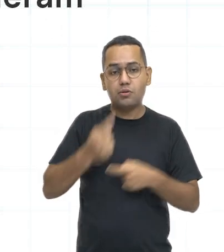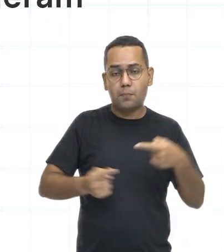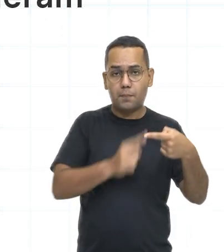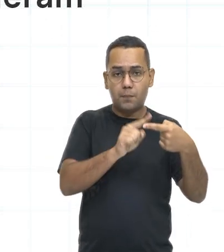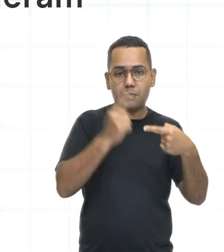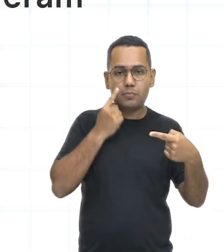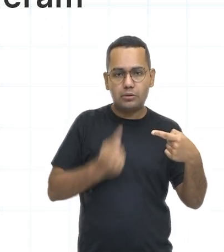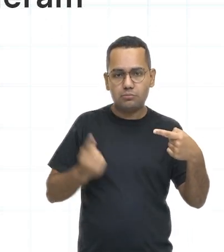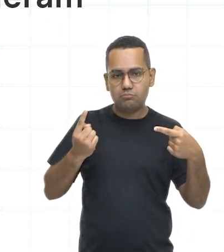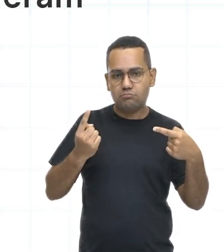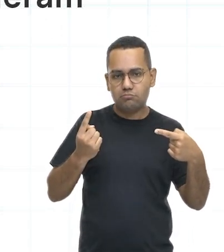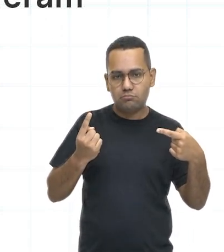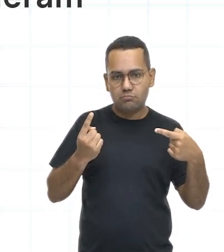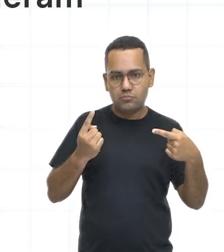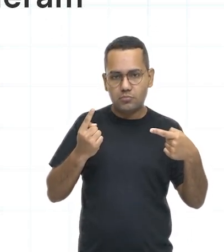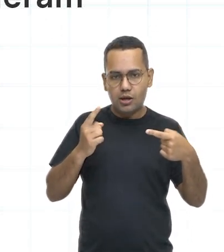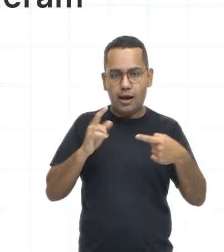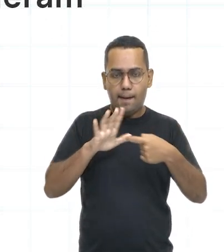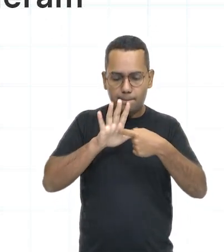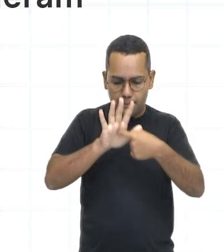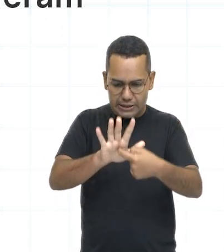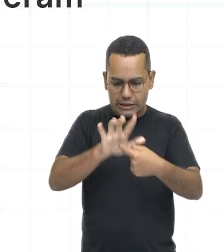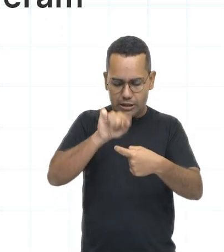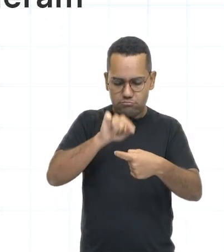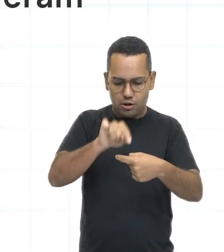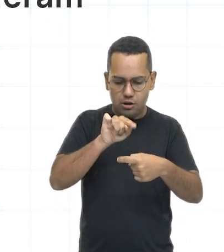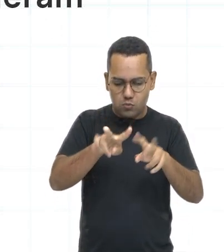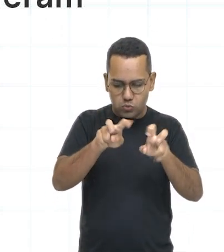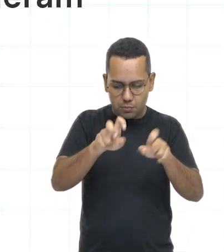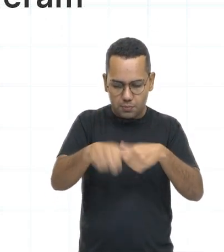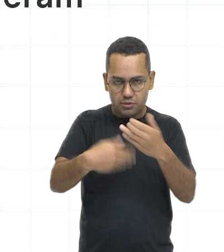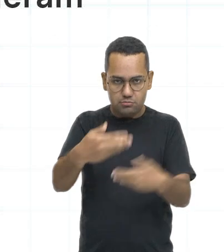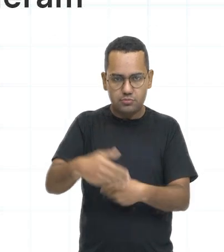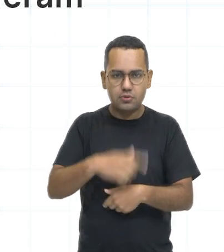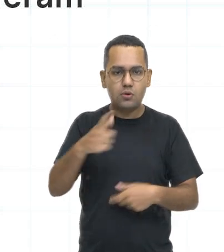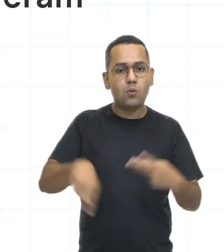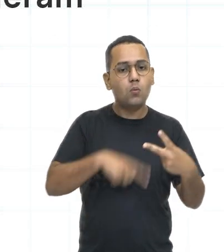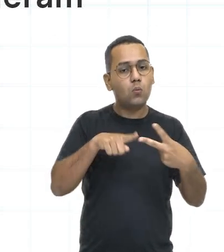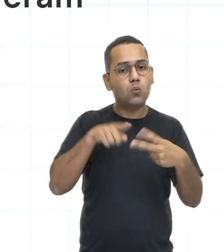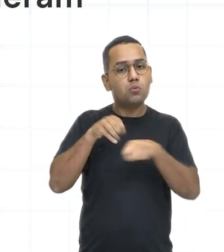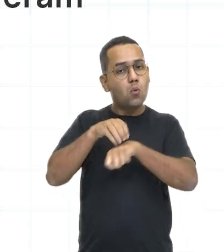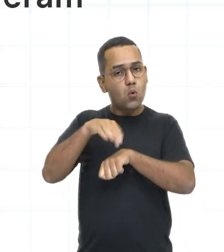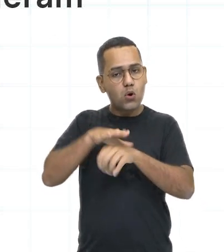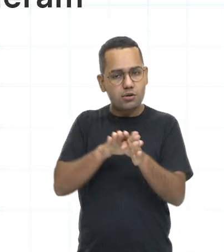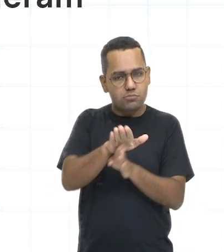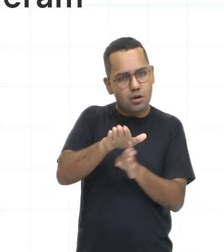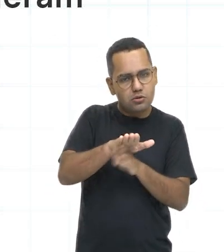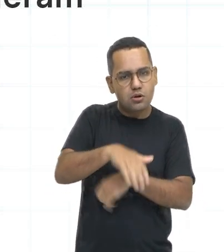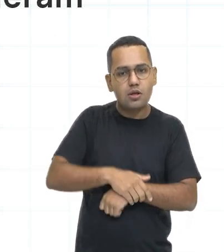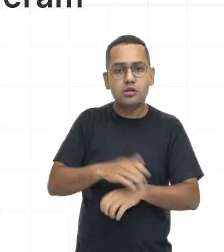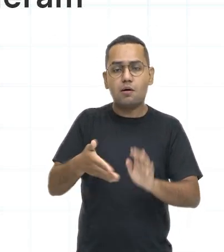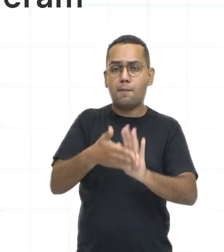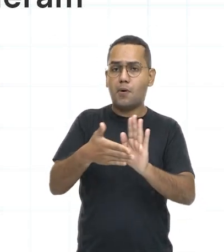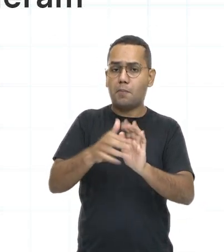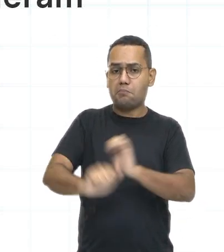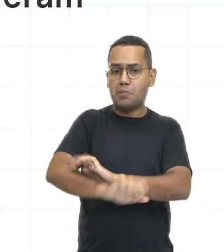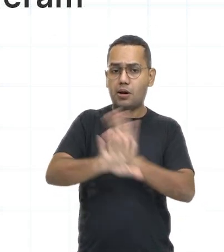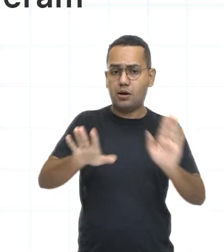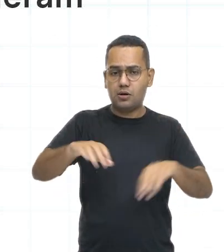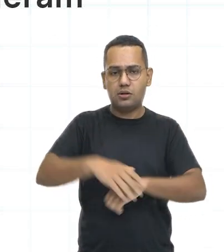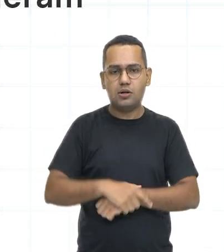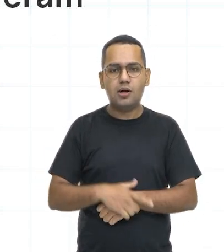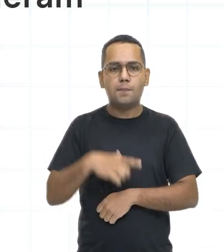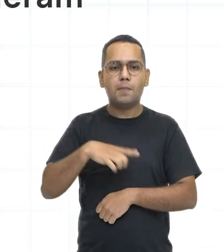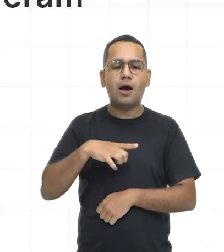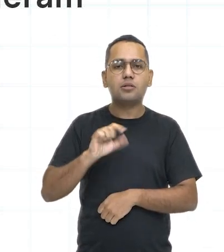Foco indica a atividade a ser desenvolvida. Instrução apresenta a proposta clara, é